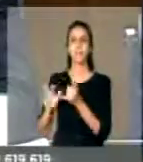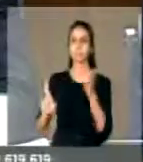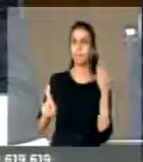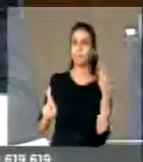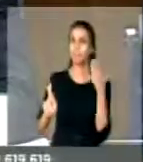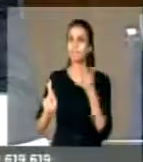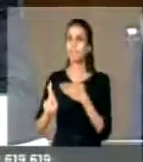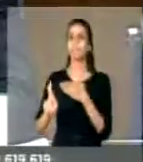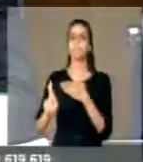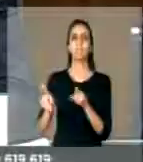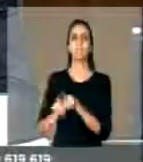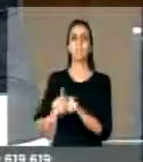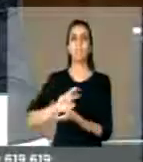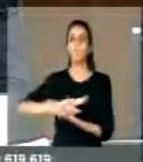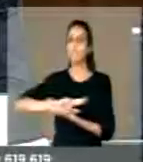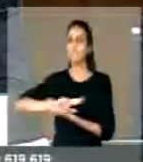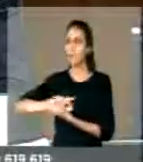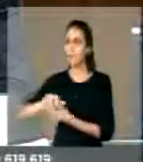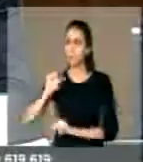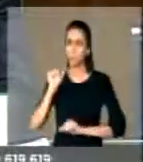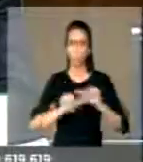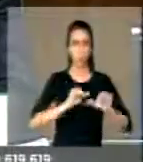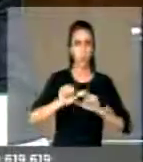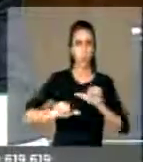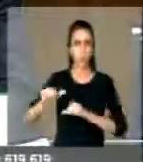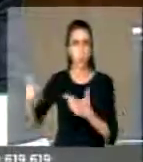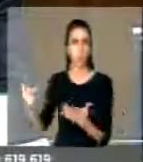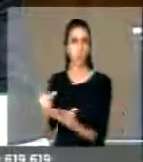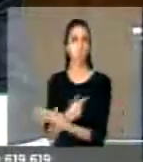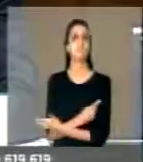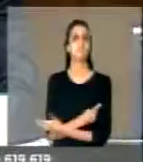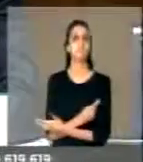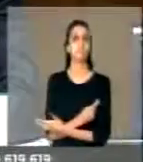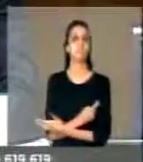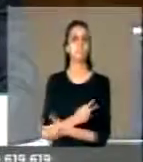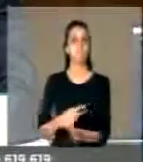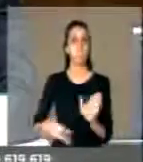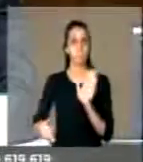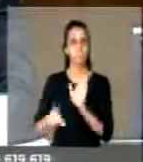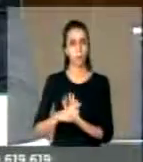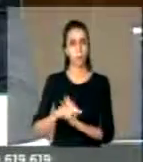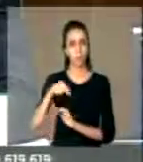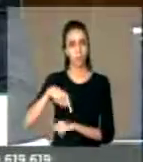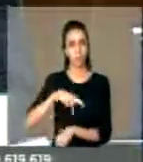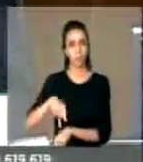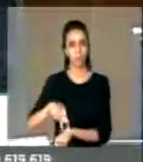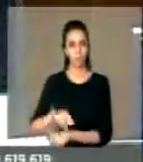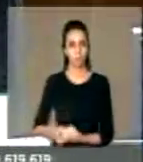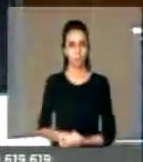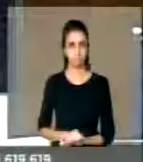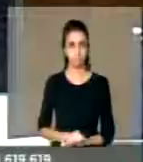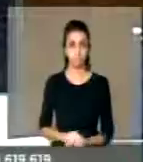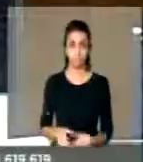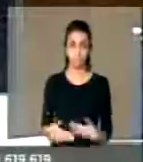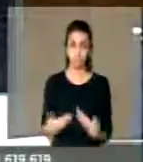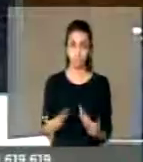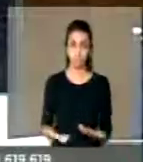intensas transformações pelas quais a ordem constitucional pátria passou. Nesse